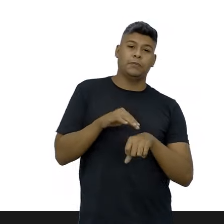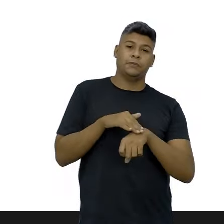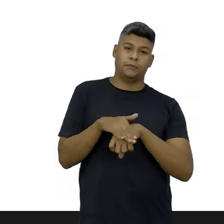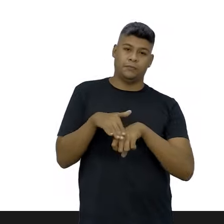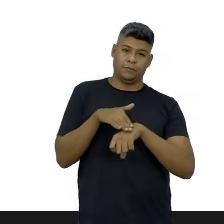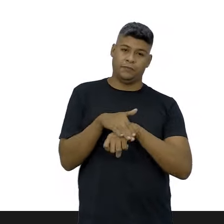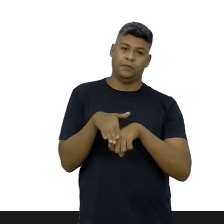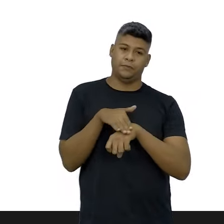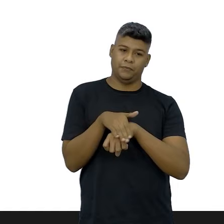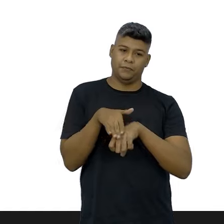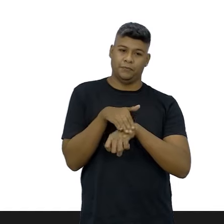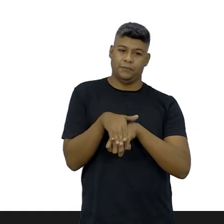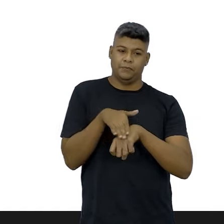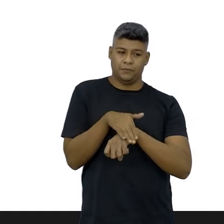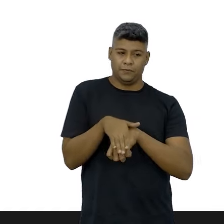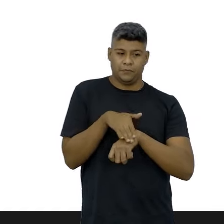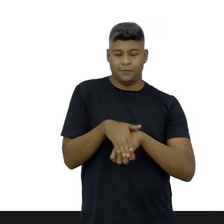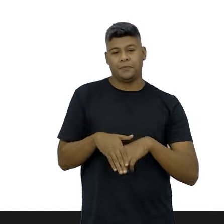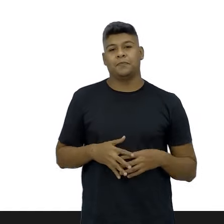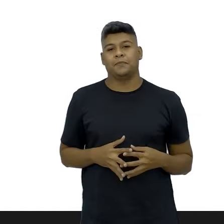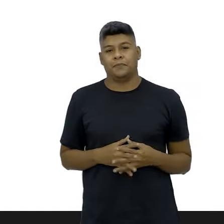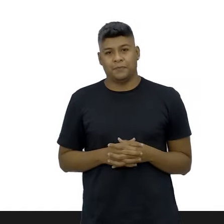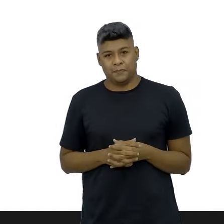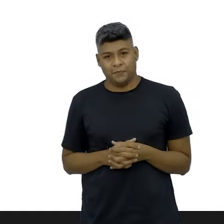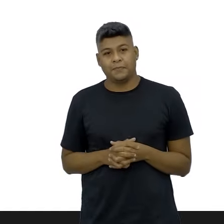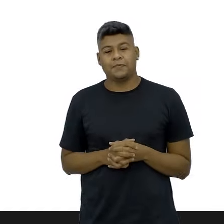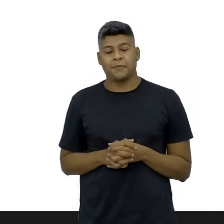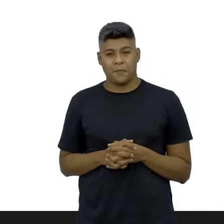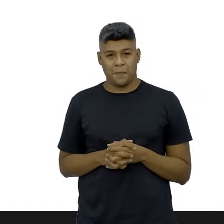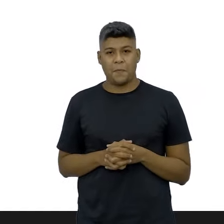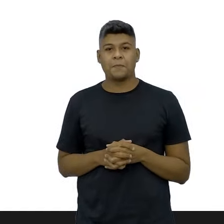começar a conversar um pouco mais